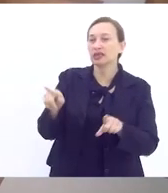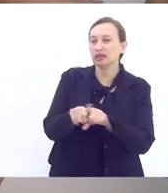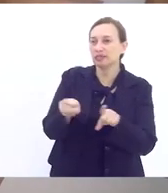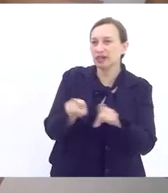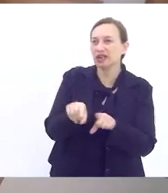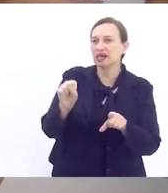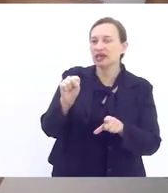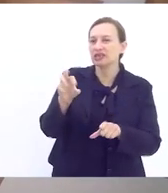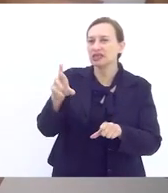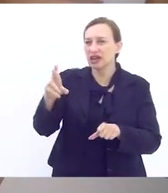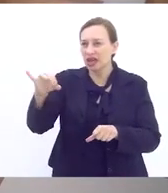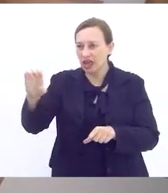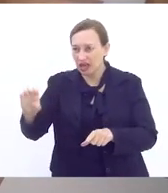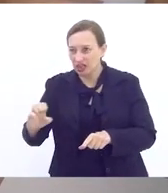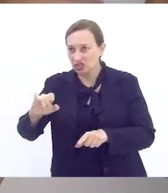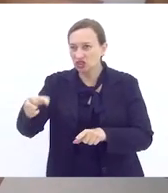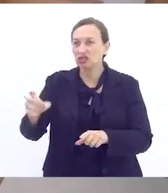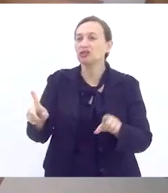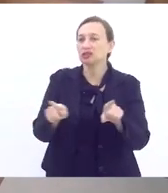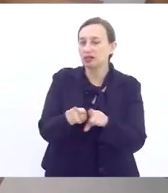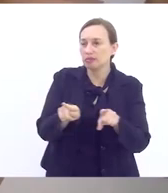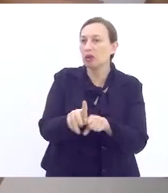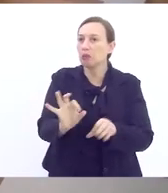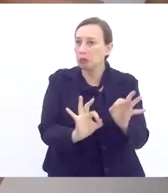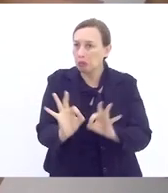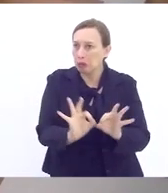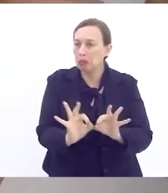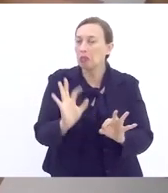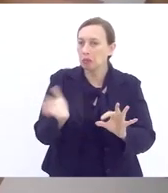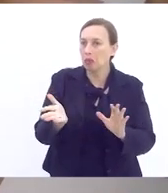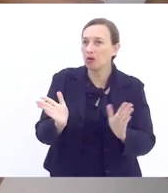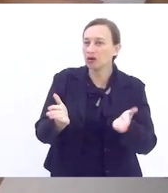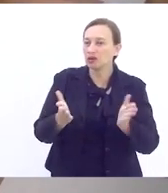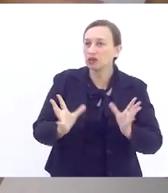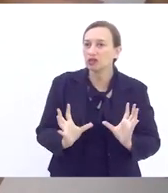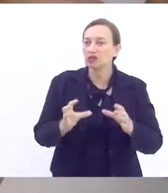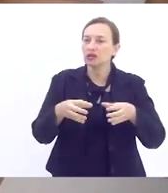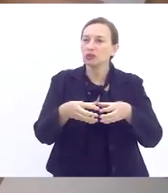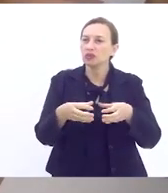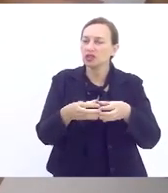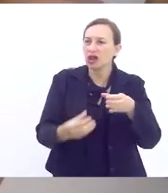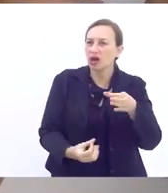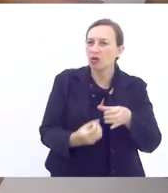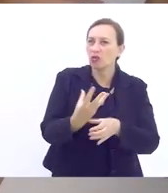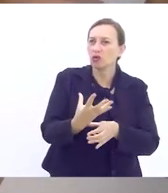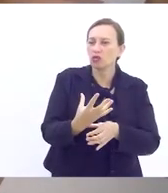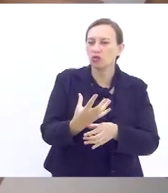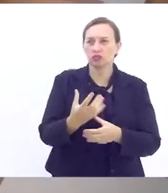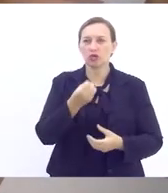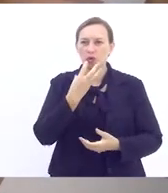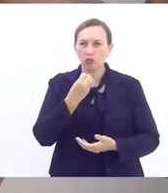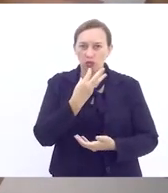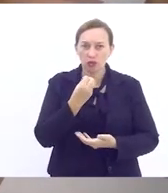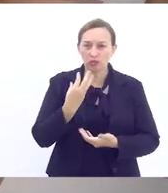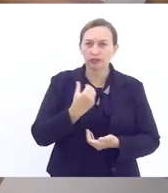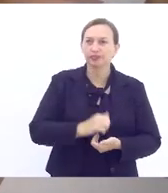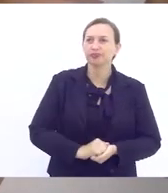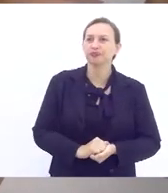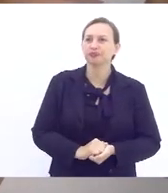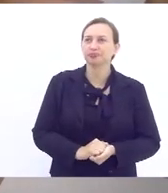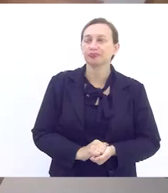não sei se para a gente centralizar formar o grupo Tá bom então